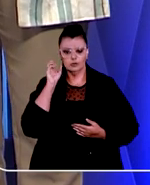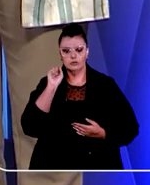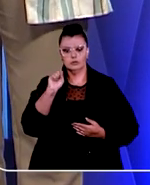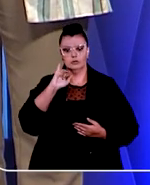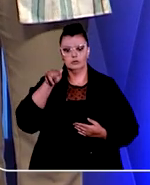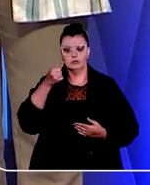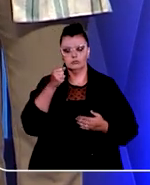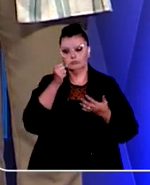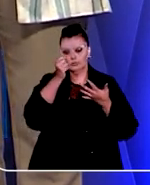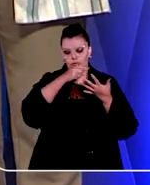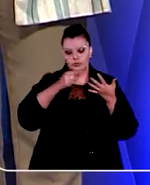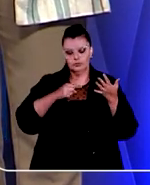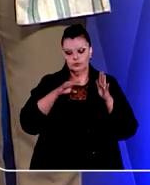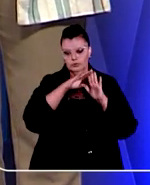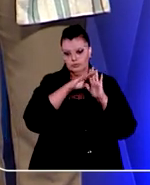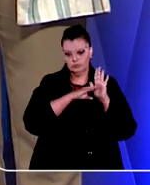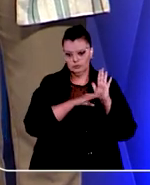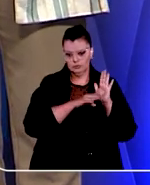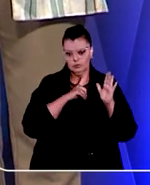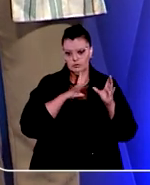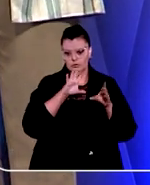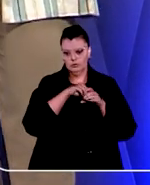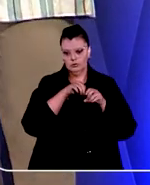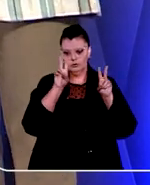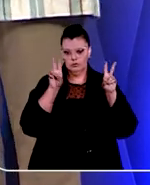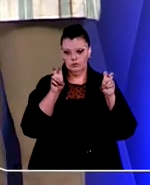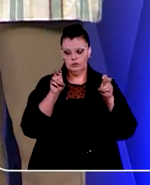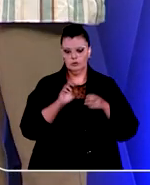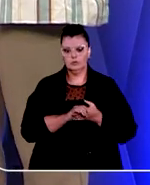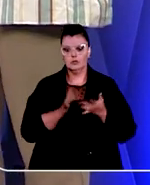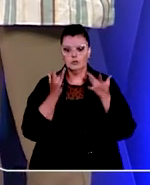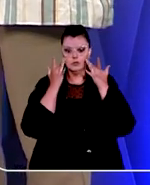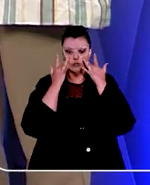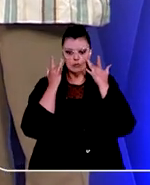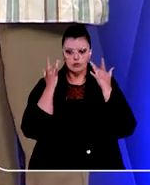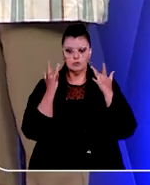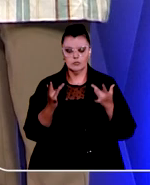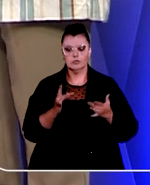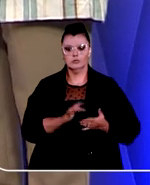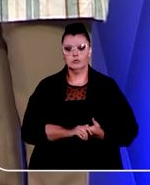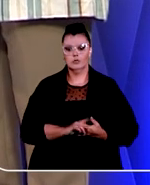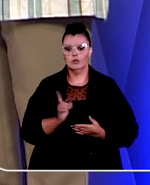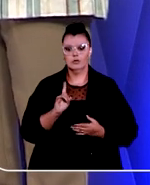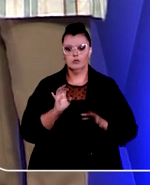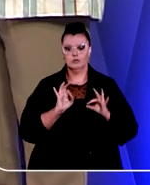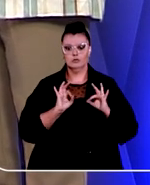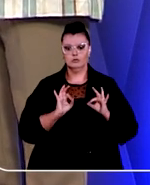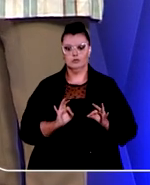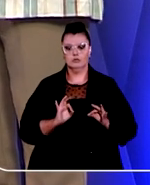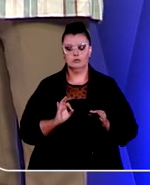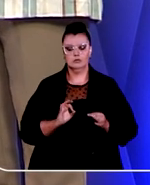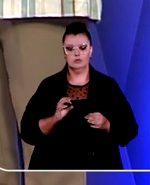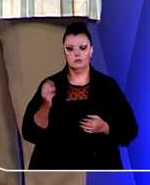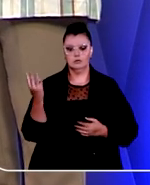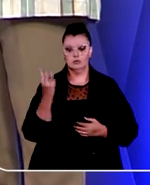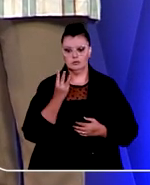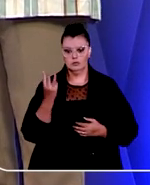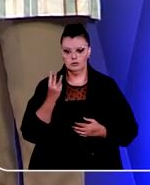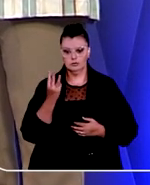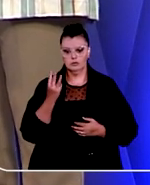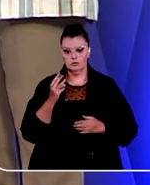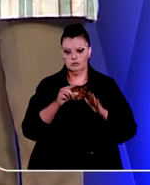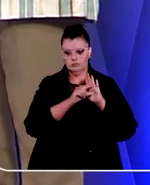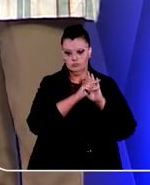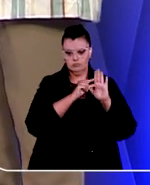ferramenta jurisprudência em teses sobre o tema contratos de Ouro entre os entendimentos do